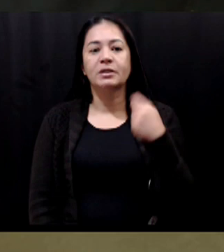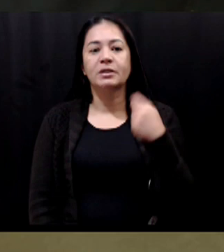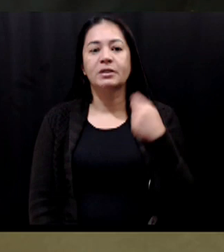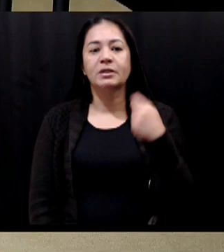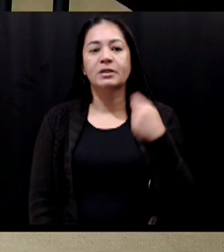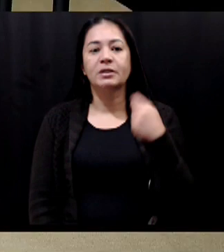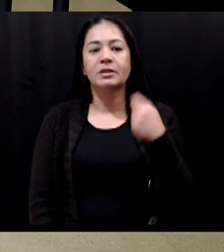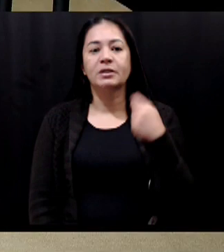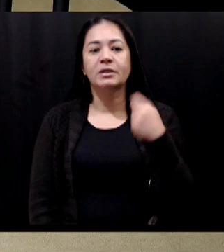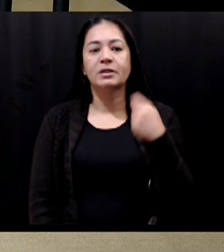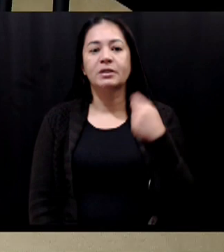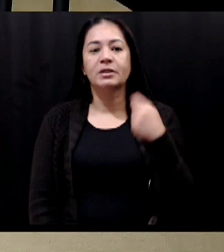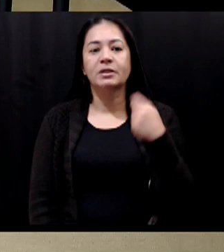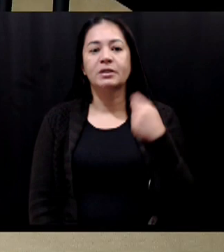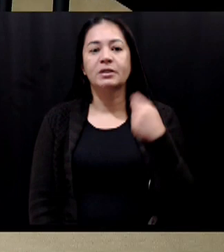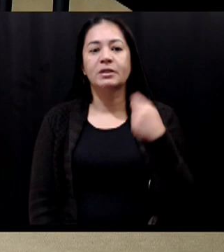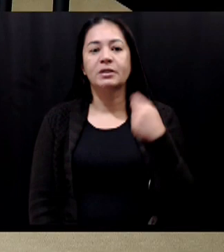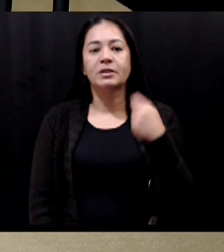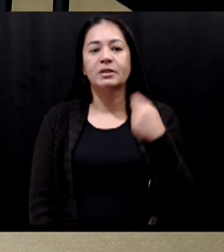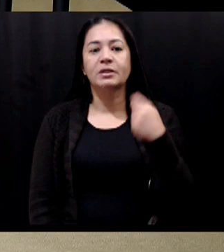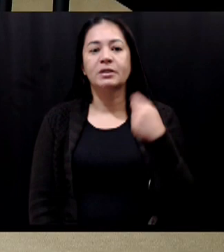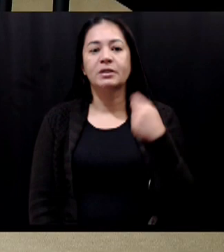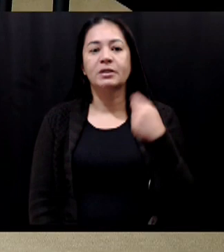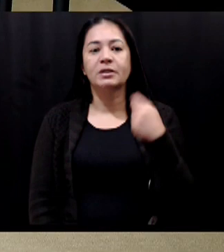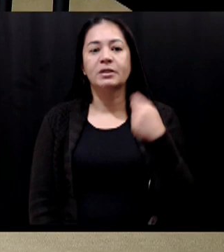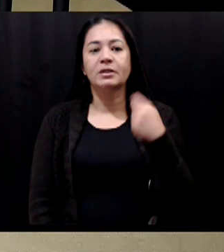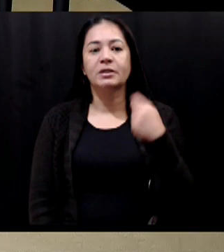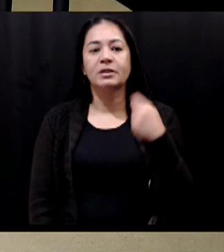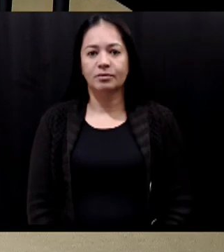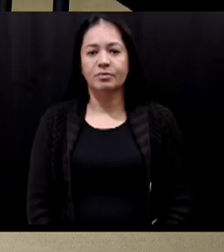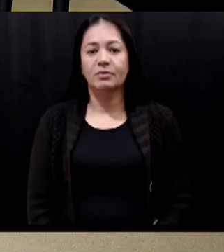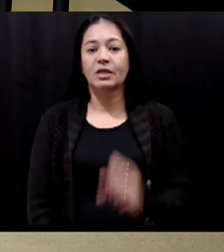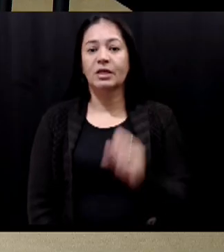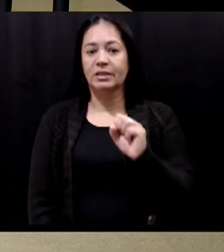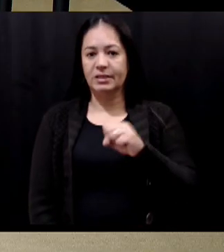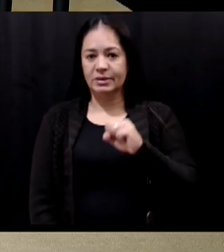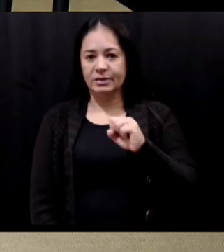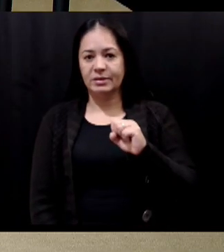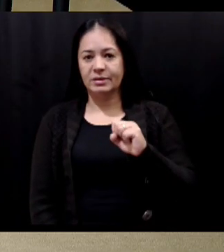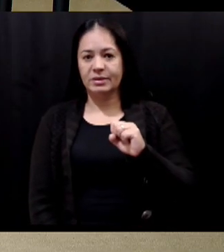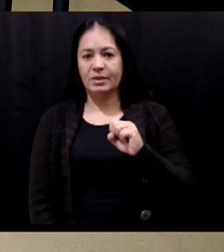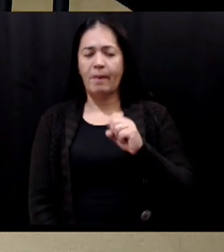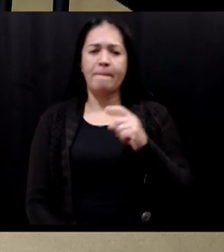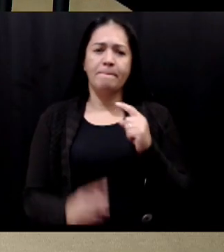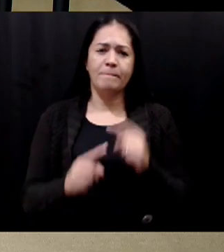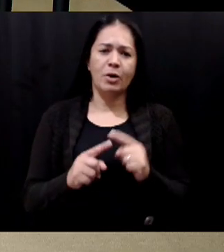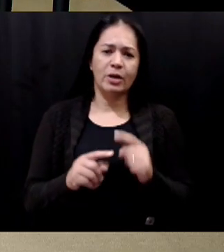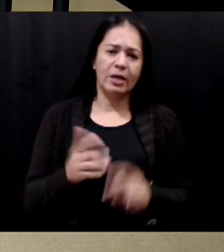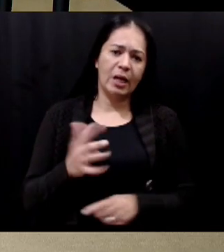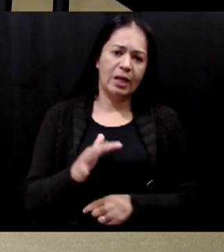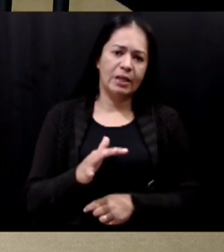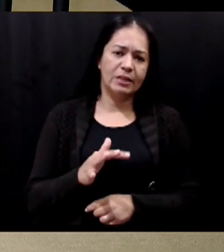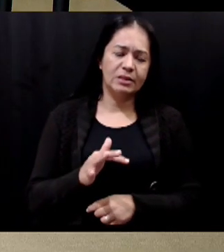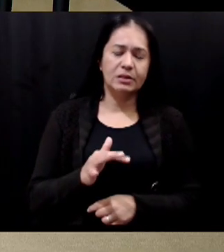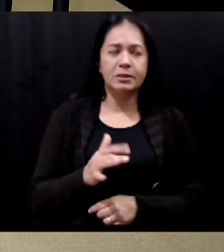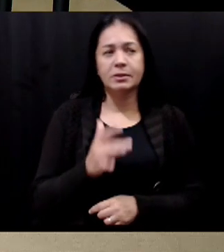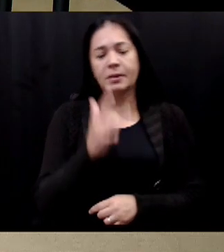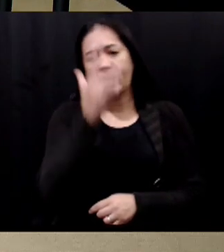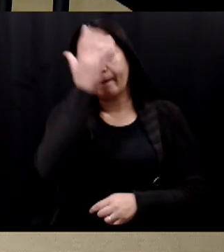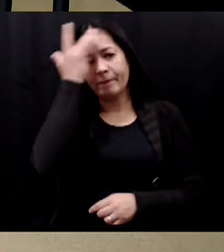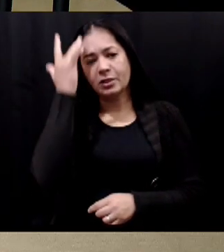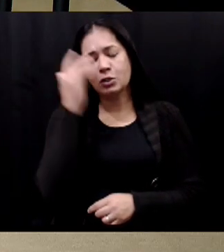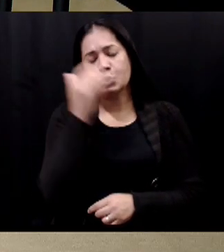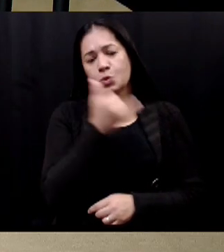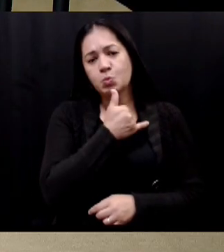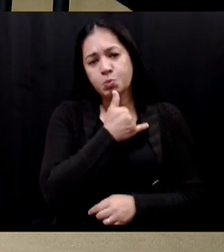pessoal para tudo, dá uma tristeza até, né, Rafael, fazer a dieta. Tem gente que fica triste, que elimina tudo o açúcar,